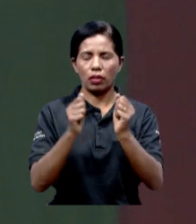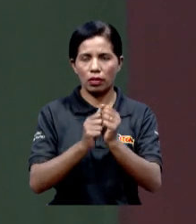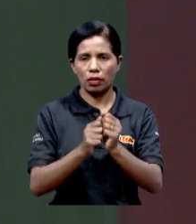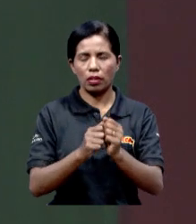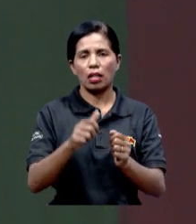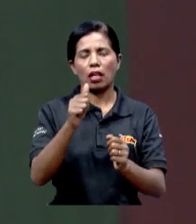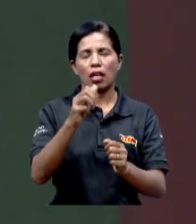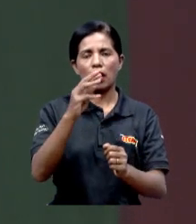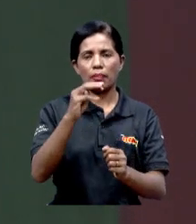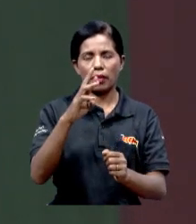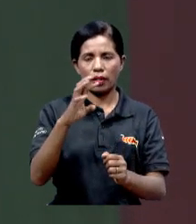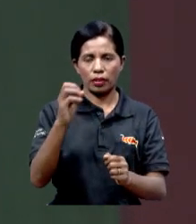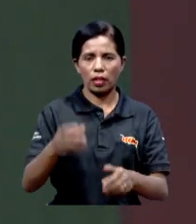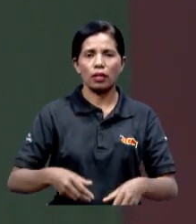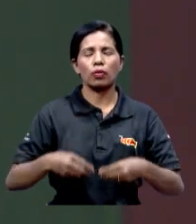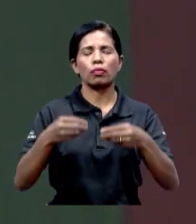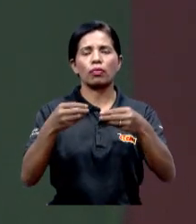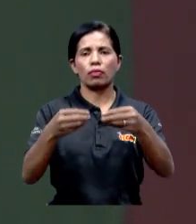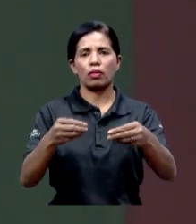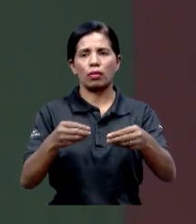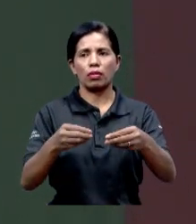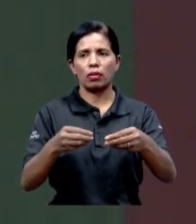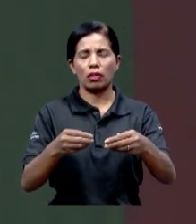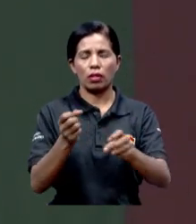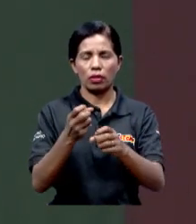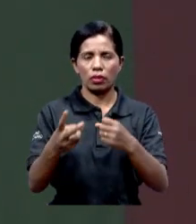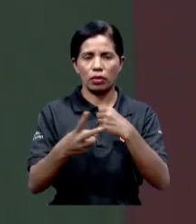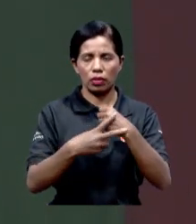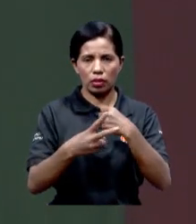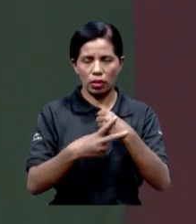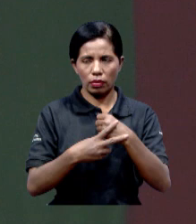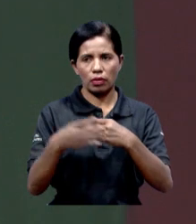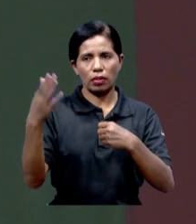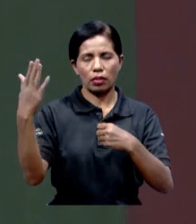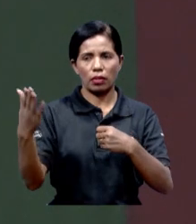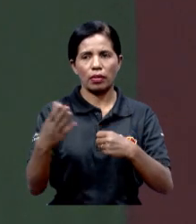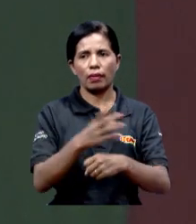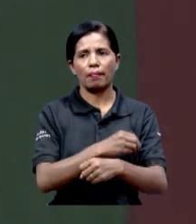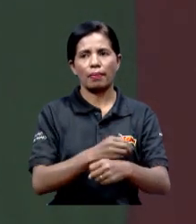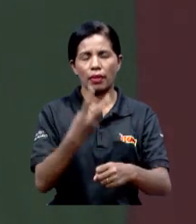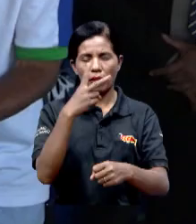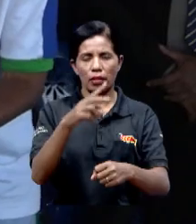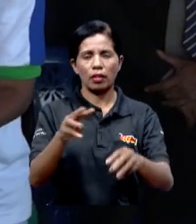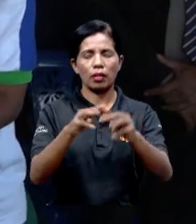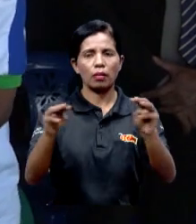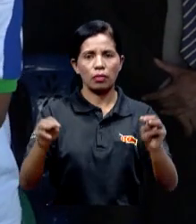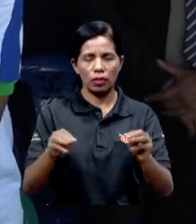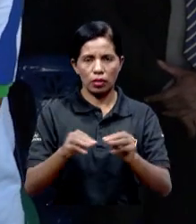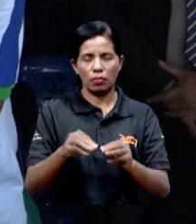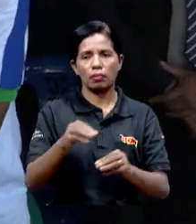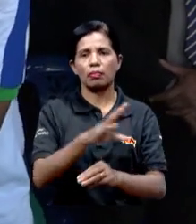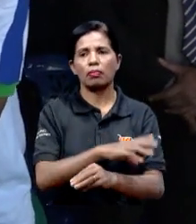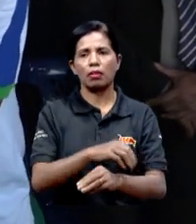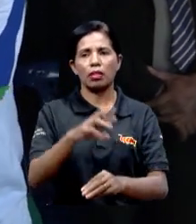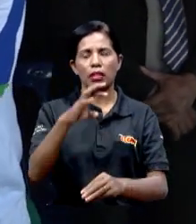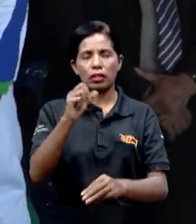AMRT, para depois bele entrega ba odi halot iha halot no conserva iha Museu da Resistência. Presidente